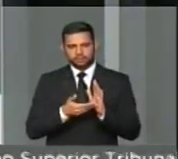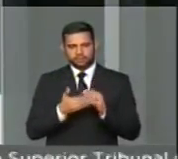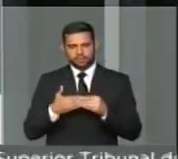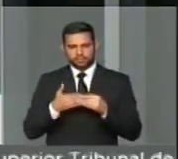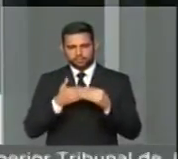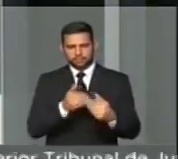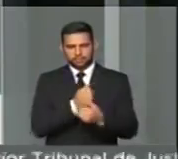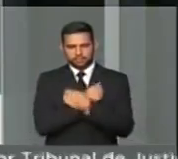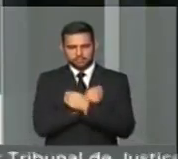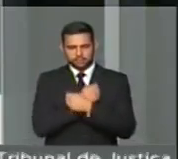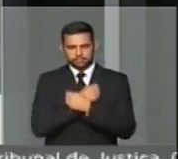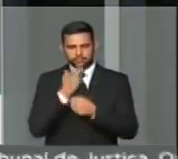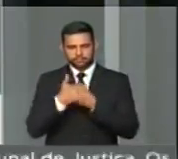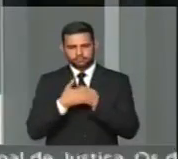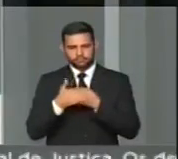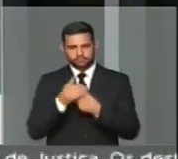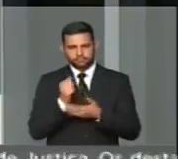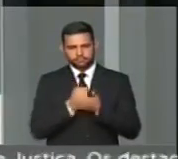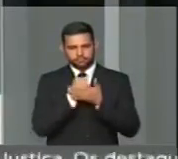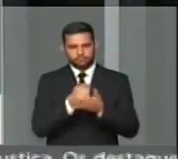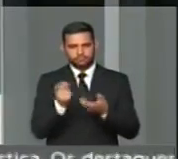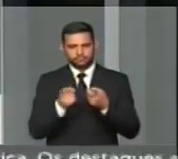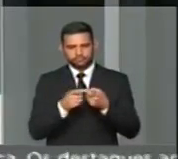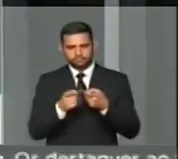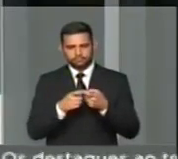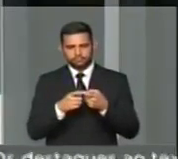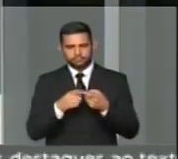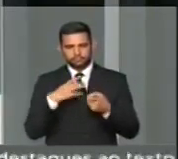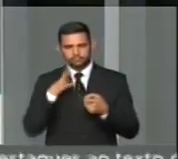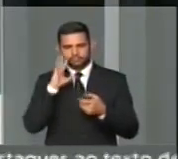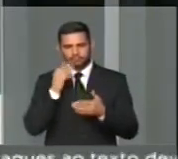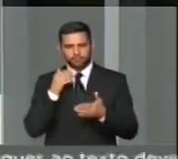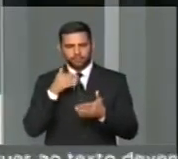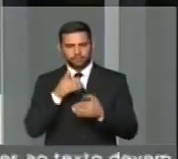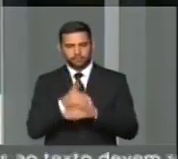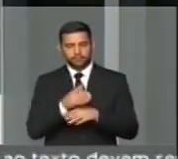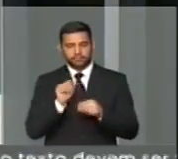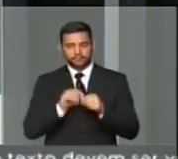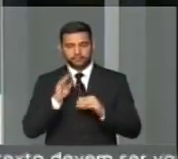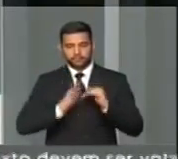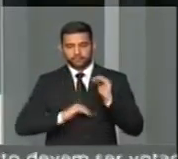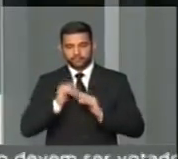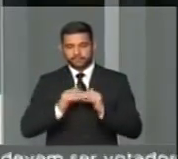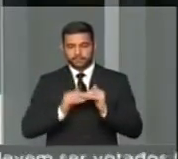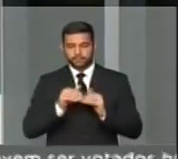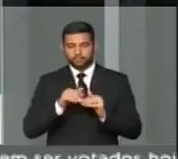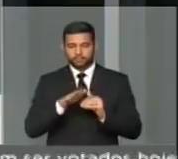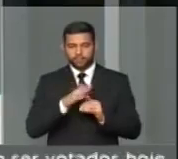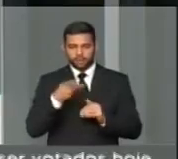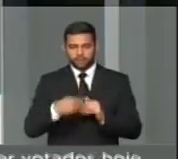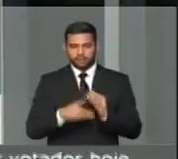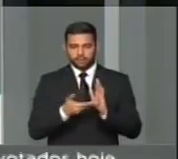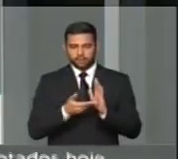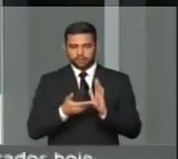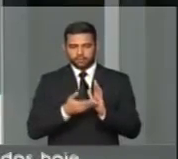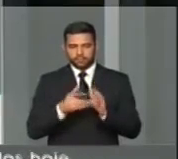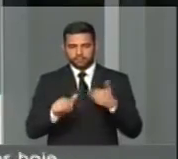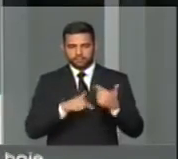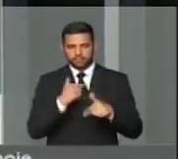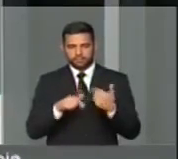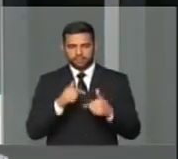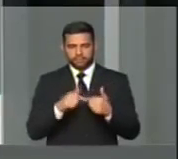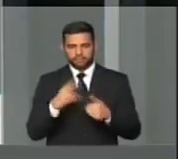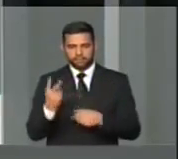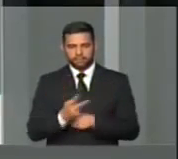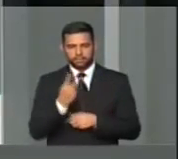levar o meu abraço meu carinho o meu apoio àqueles médicos que superam todas as barreiras para exercer a profissão aqui na Câmara temos trabalhado